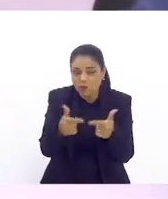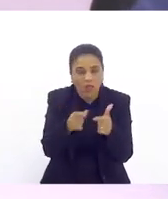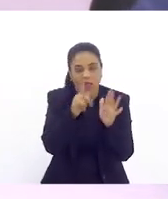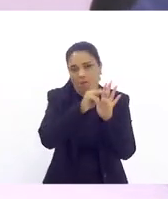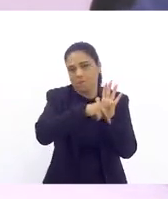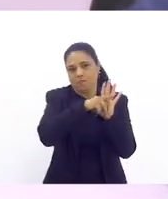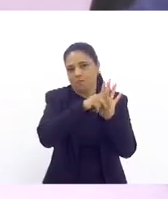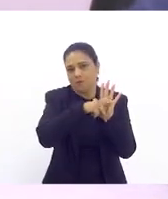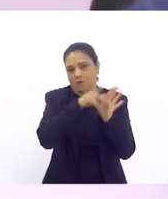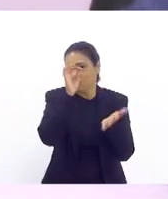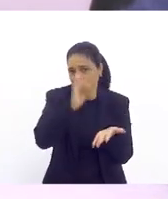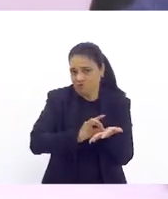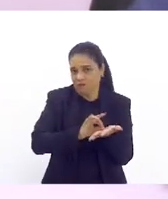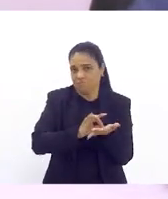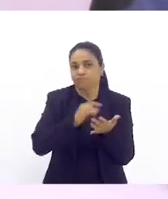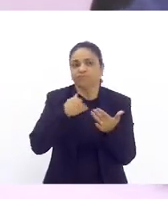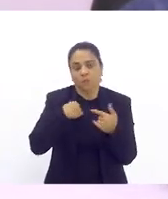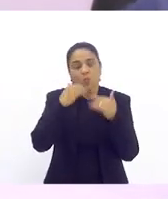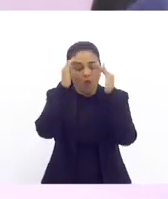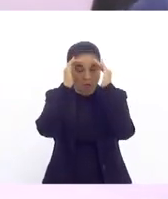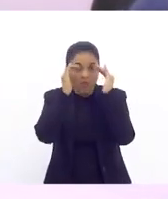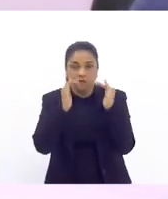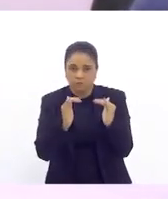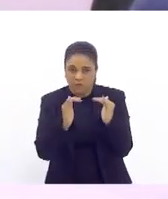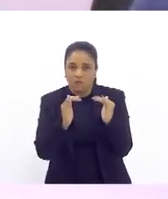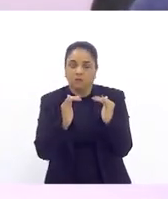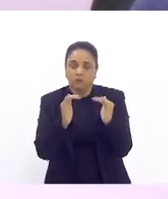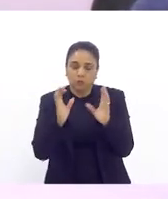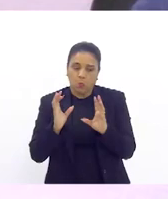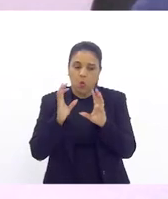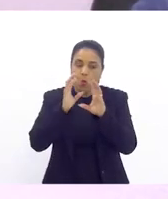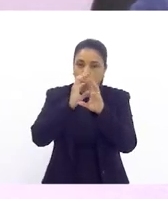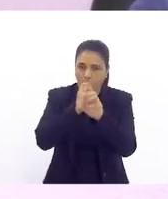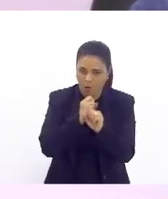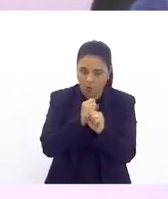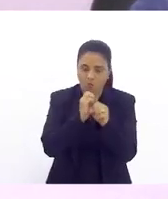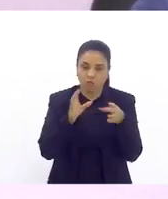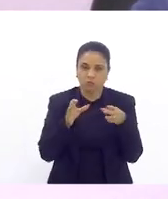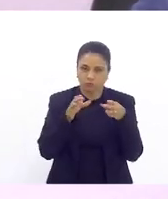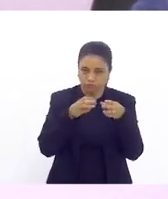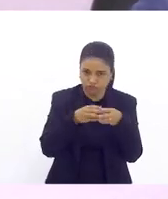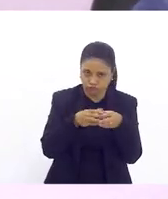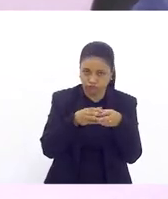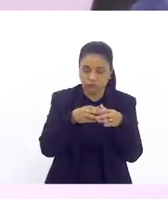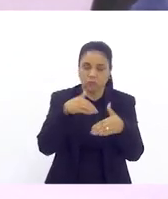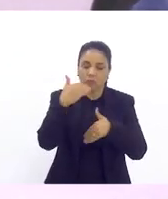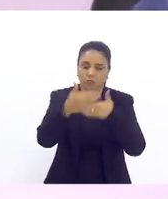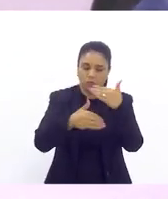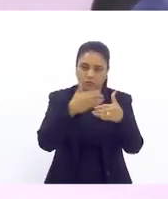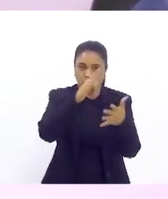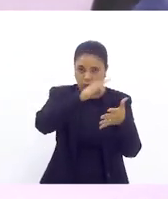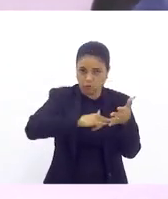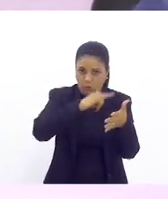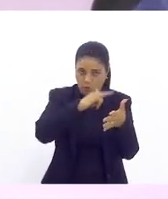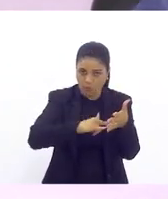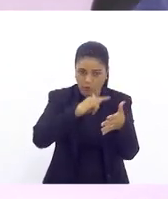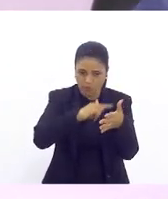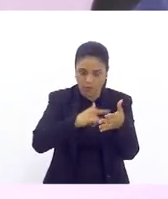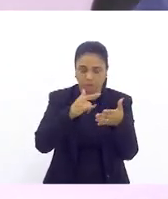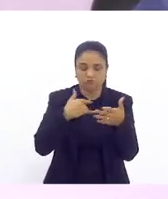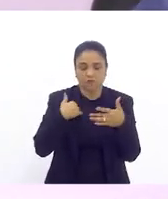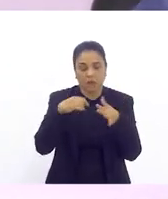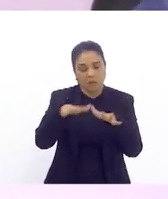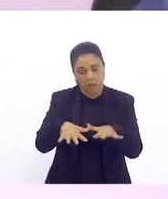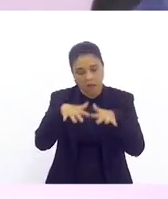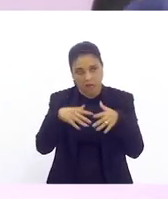eu respeito muito o acúmulo coletivo que levou a produção desse documento que foi encaminhado para essa casa